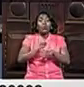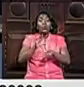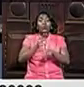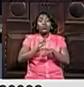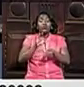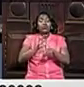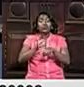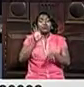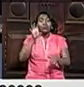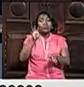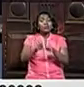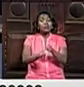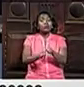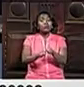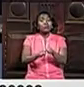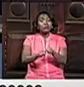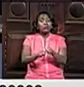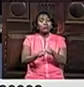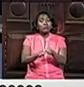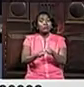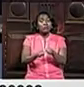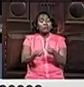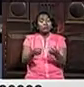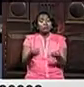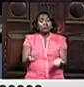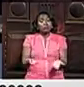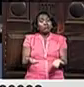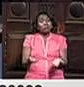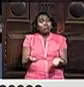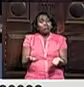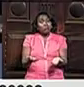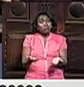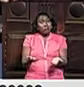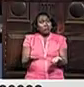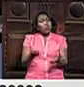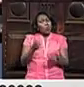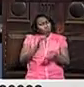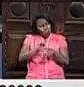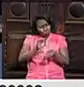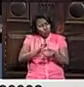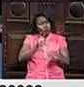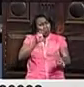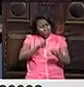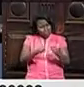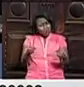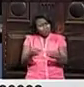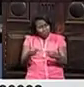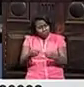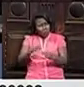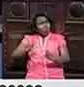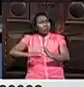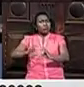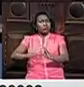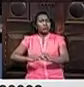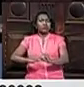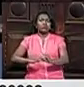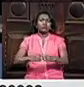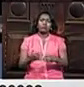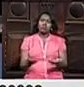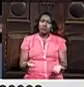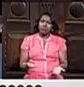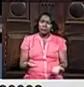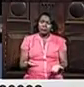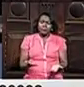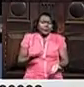formação é entendido como parte do concurso. Quer dizer, uma aberração. De